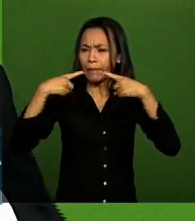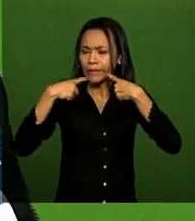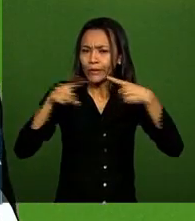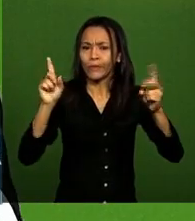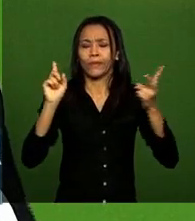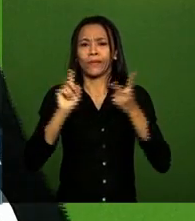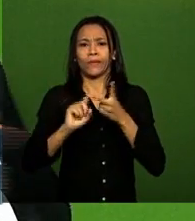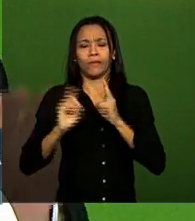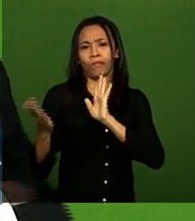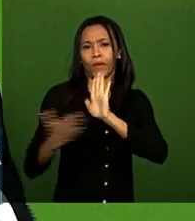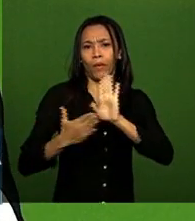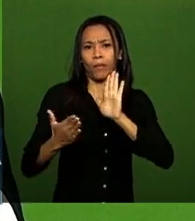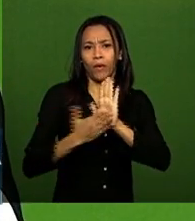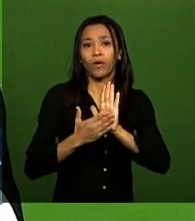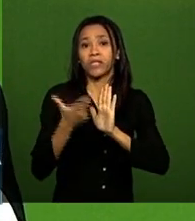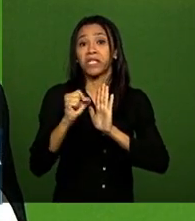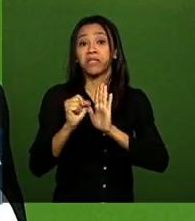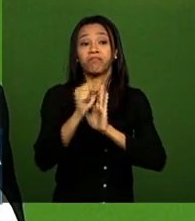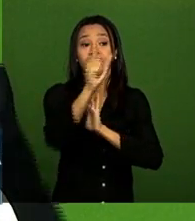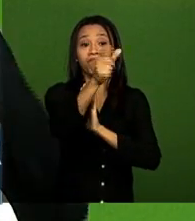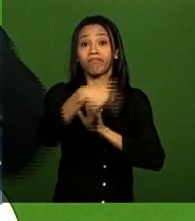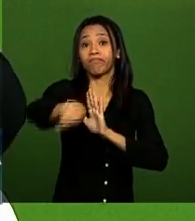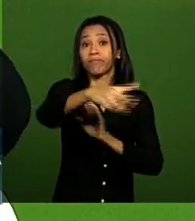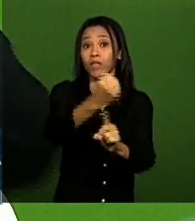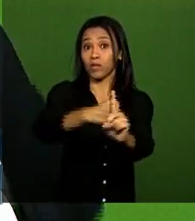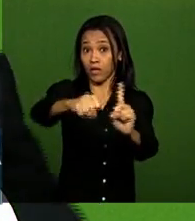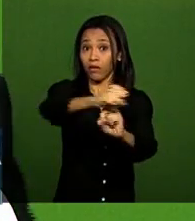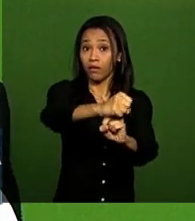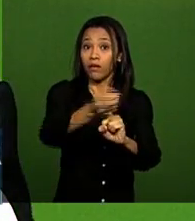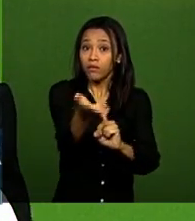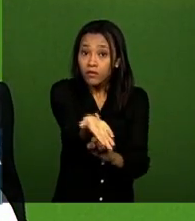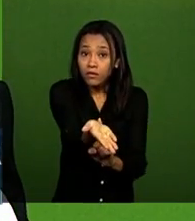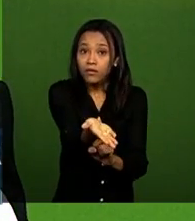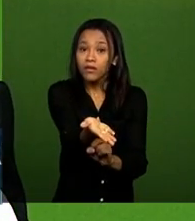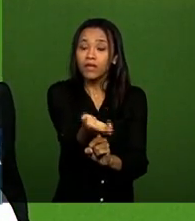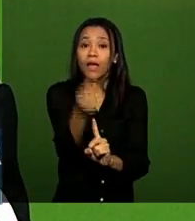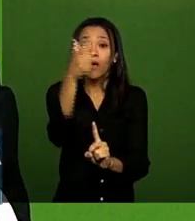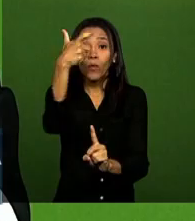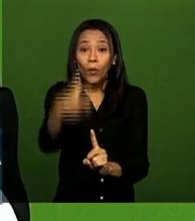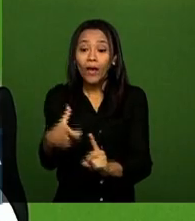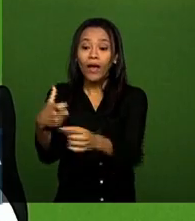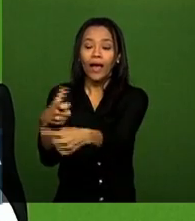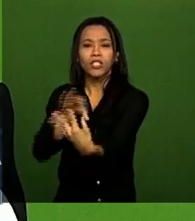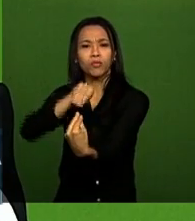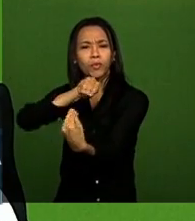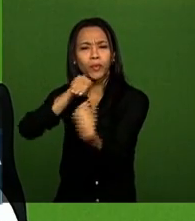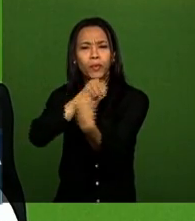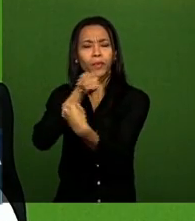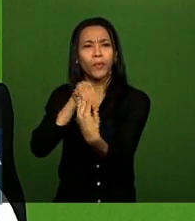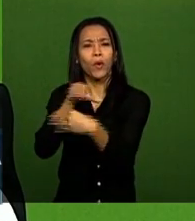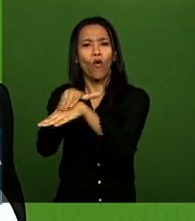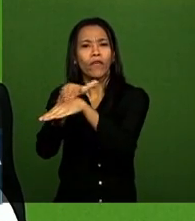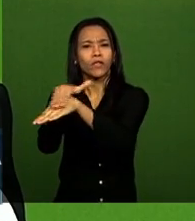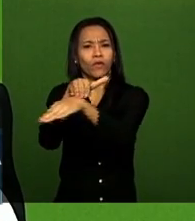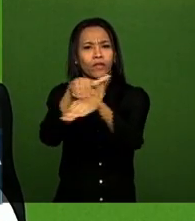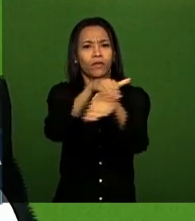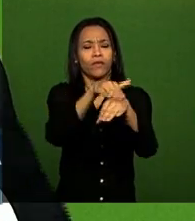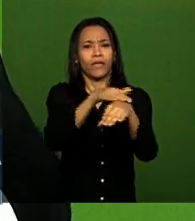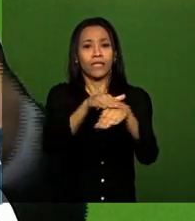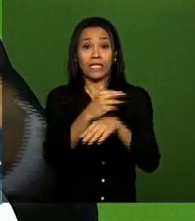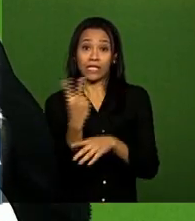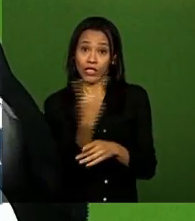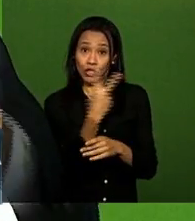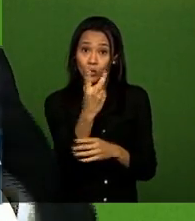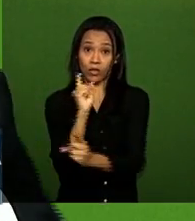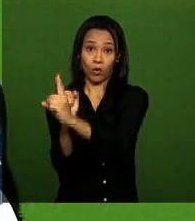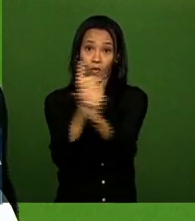propostas das sociedades encontre um espaço de diálogo eh nesses nesses